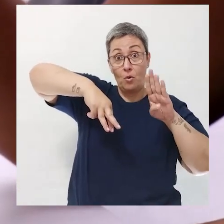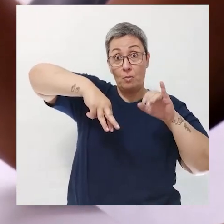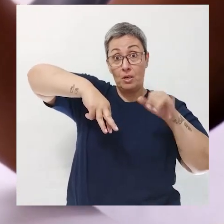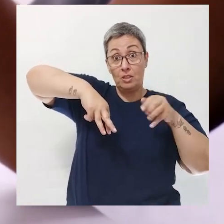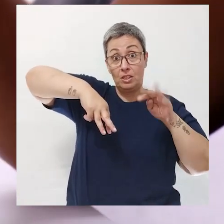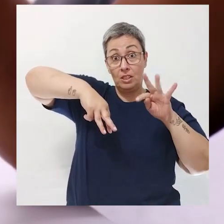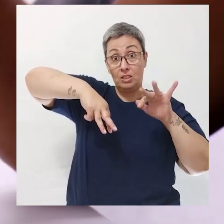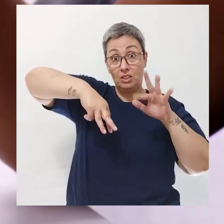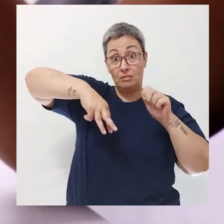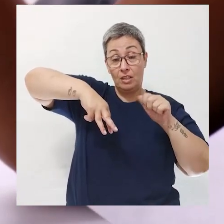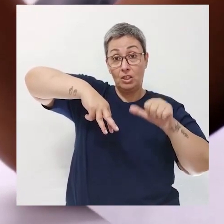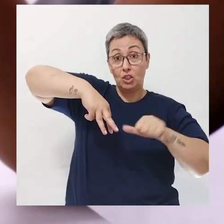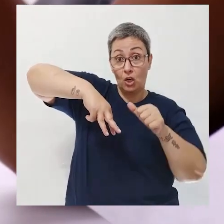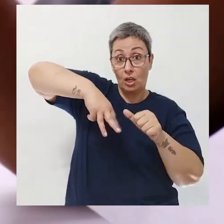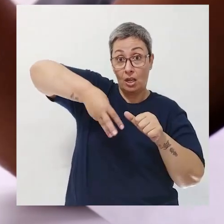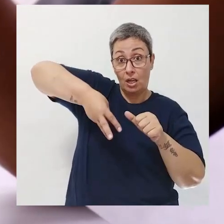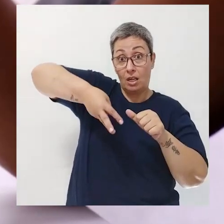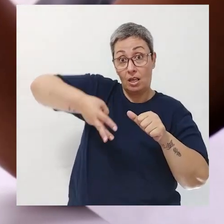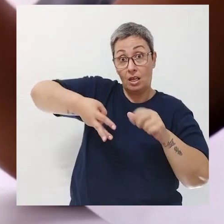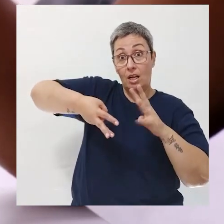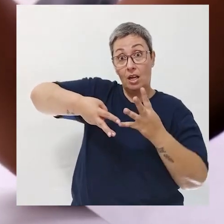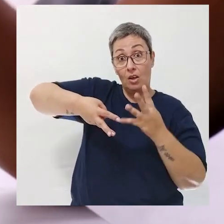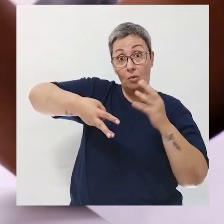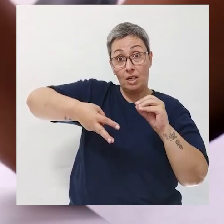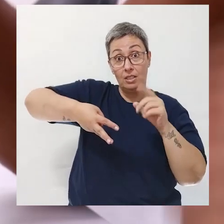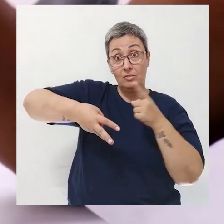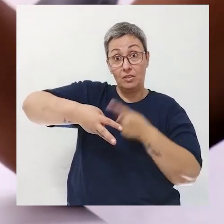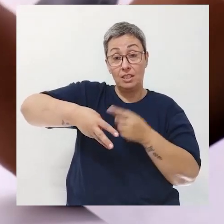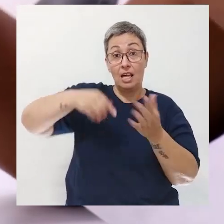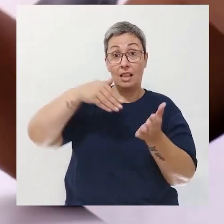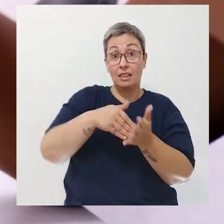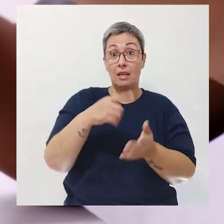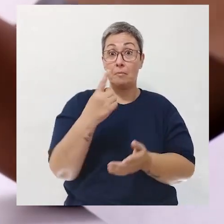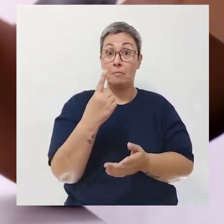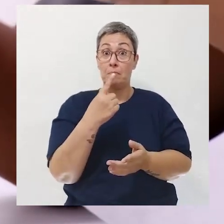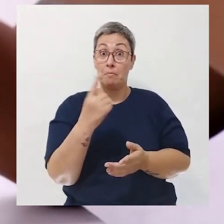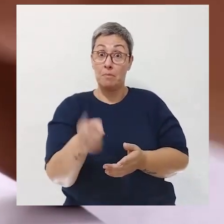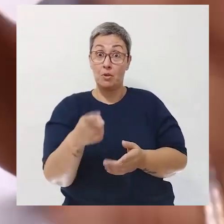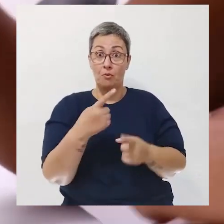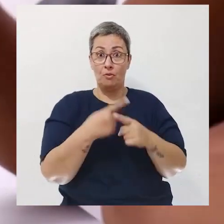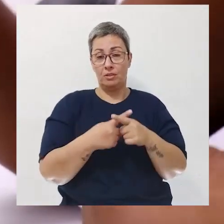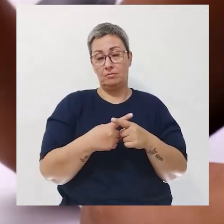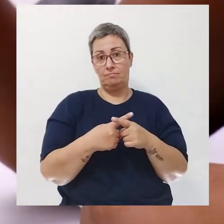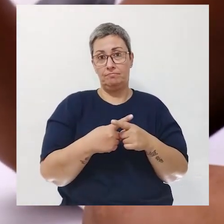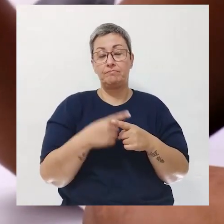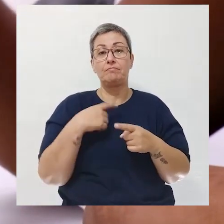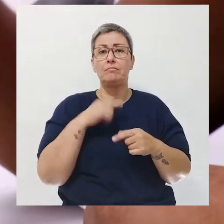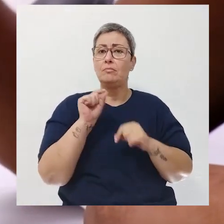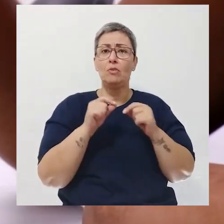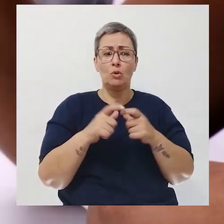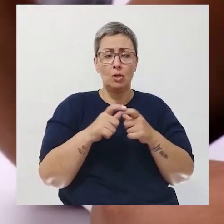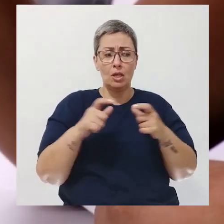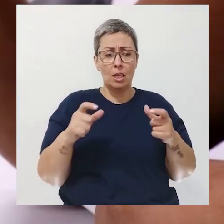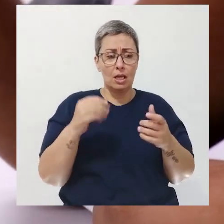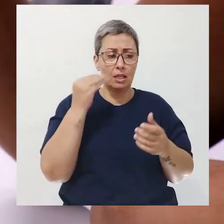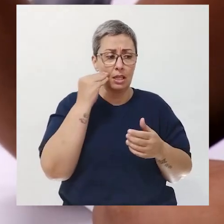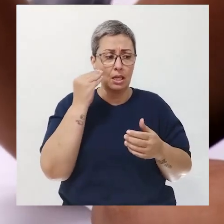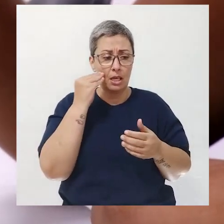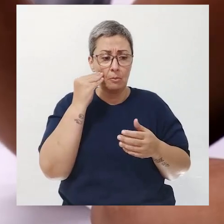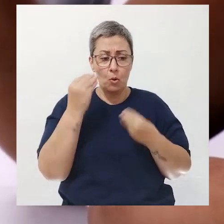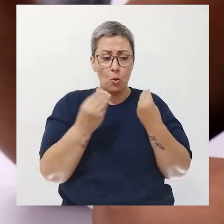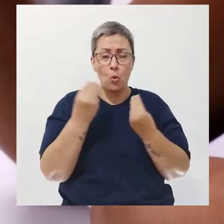gente vai regulando, e aí com a troca das objetivas, a gente pode ter um aumento de 40 até 1000 vezes da amostra observada. E